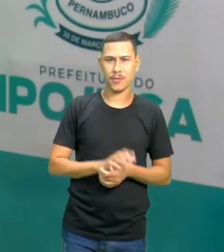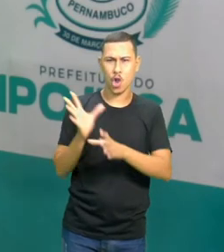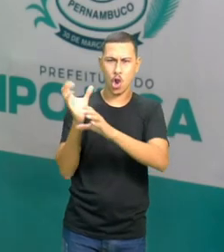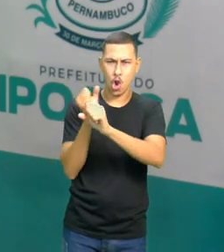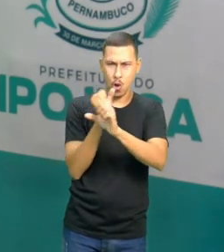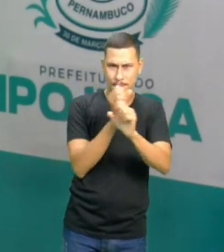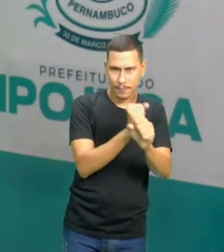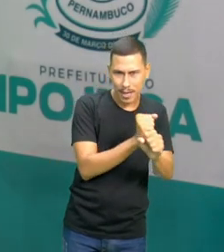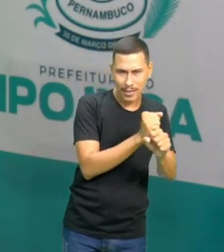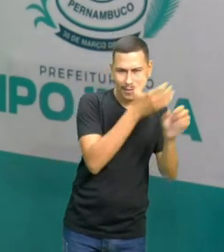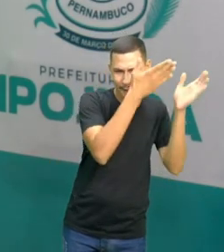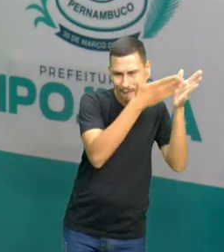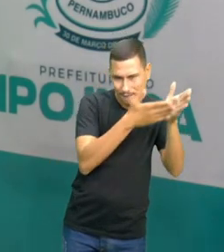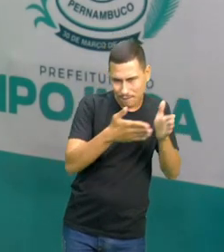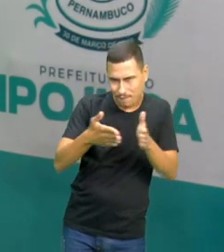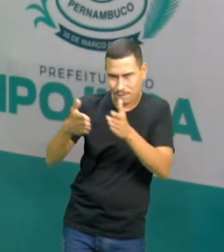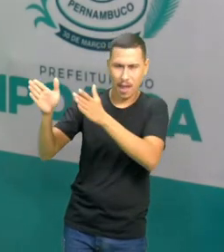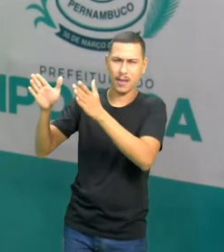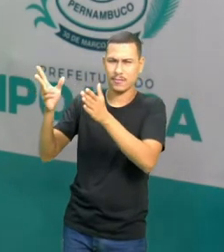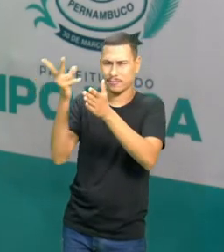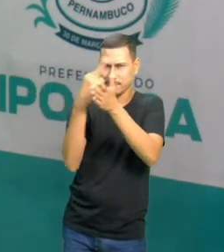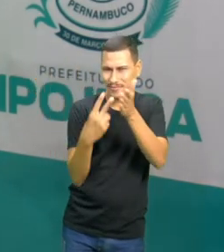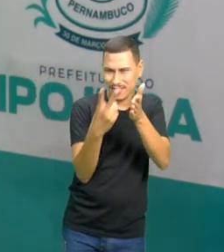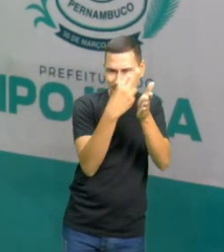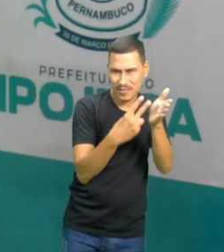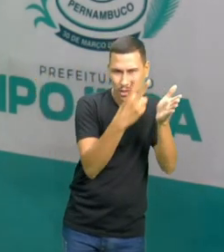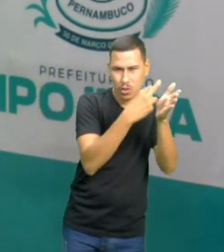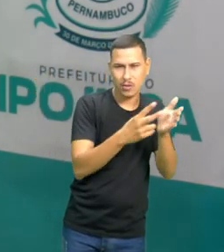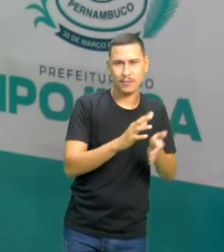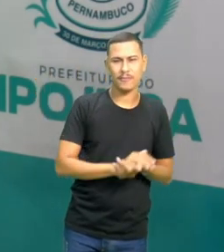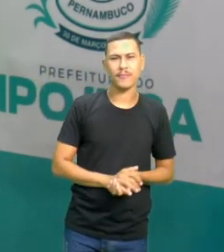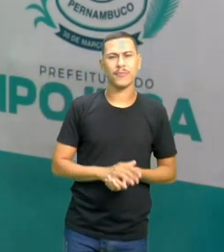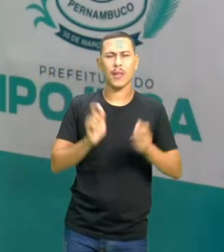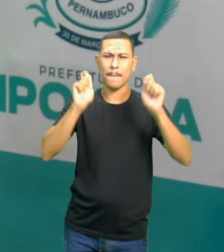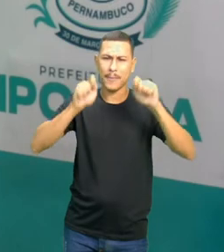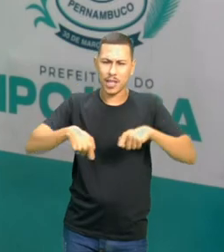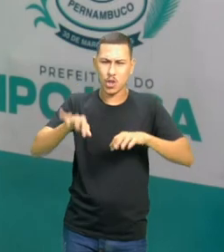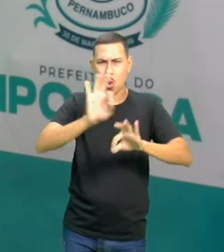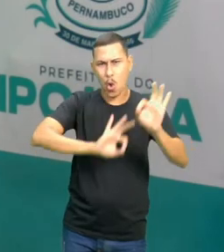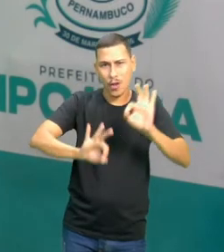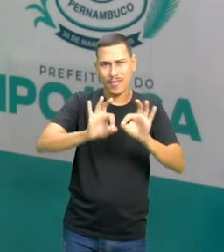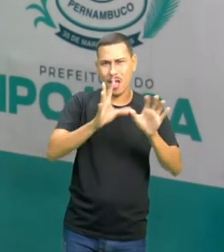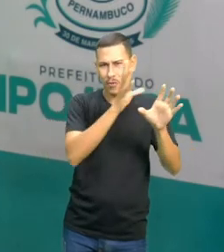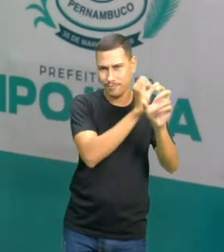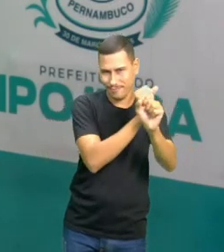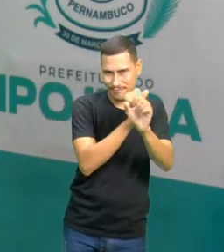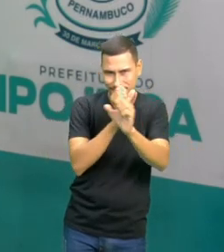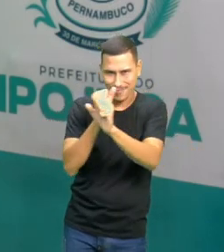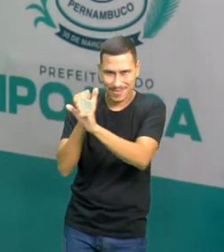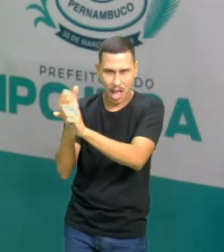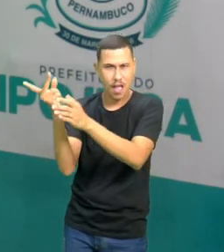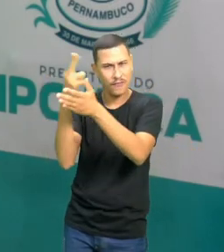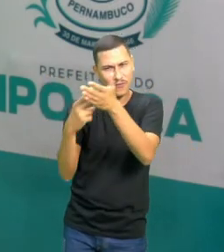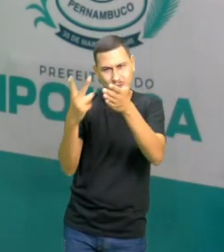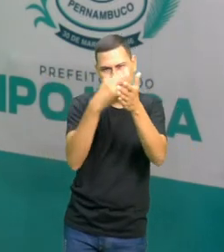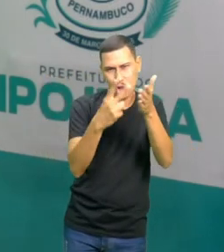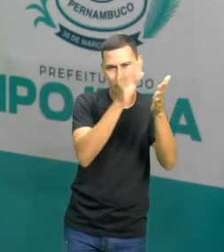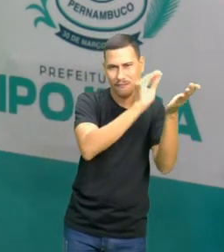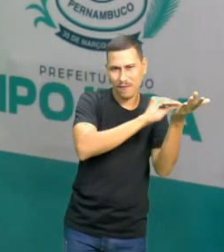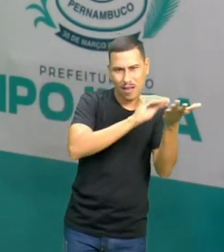sequência padrão das figuras. Portanto, eu preciso seguir e completar as figuras que